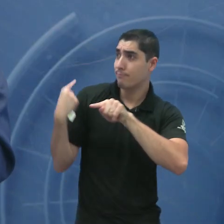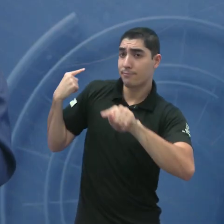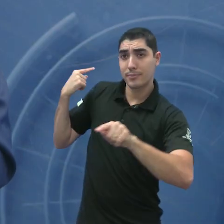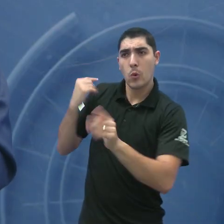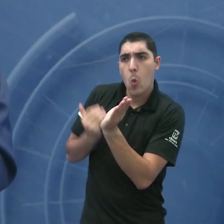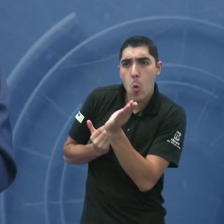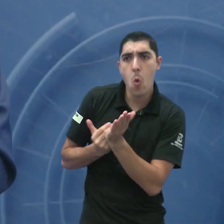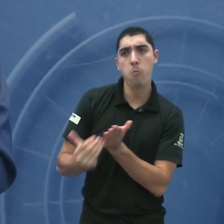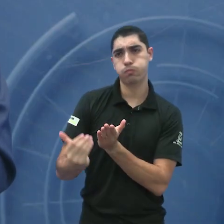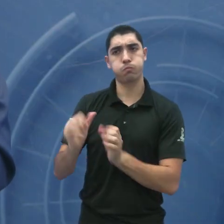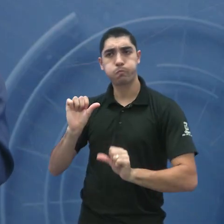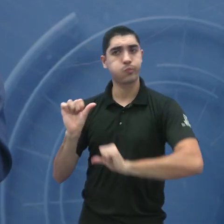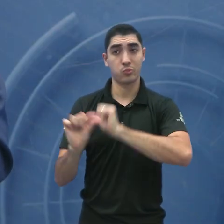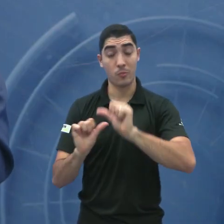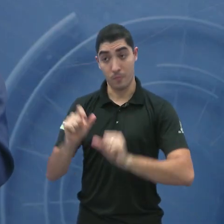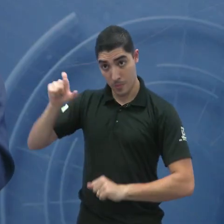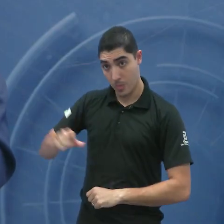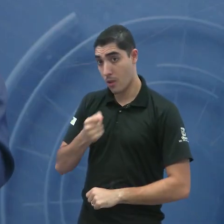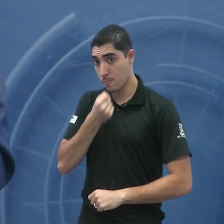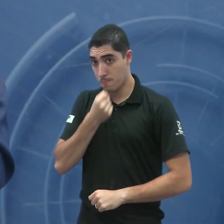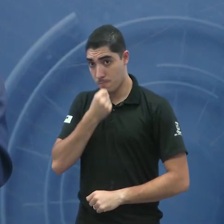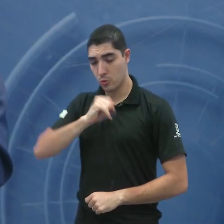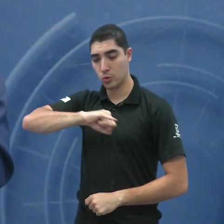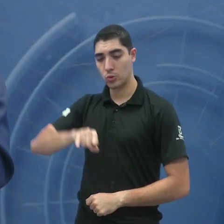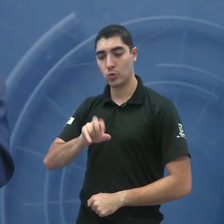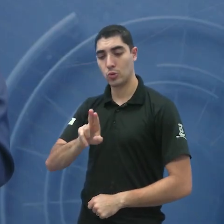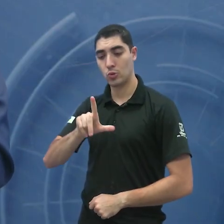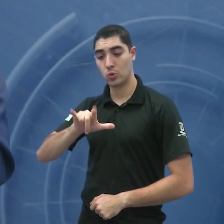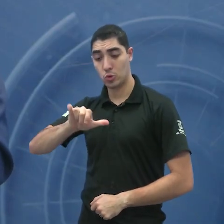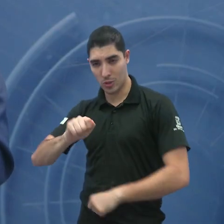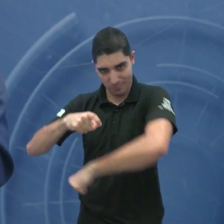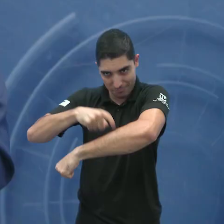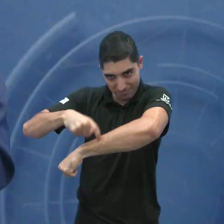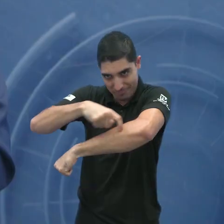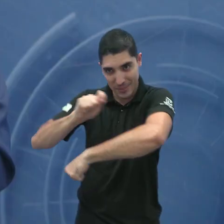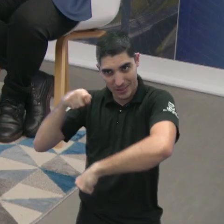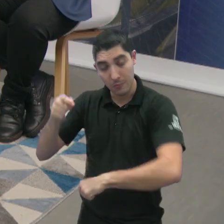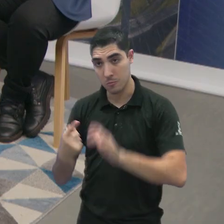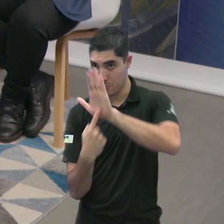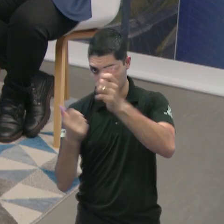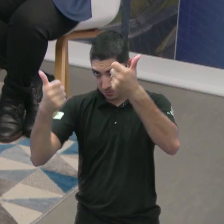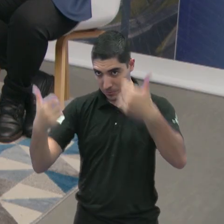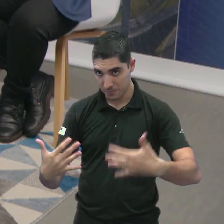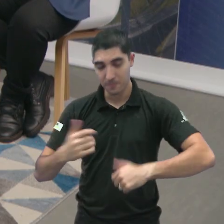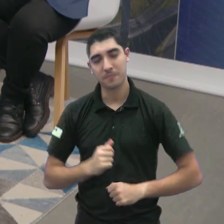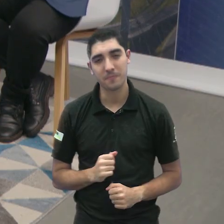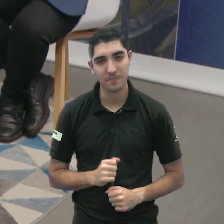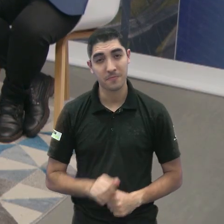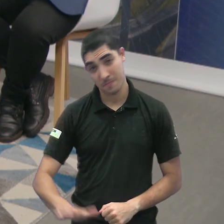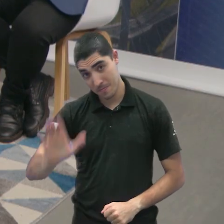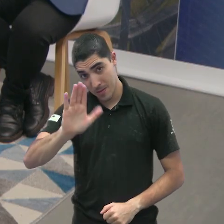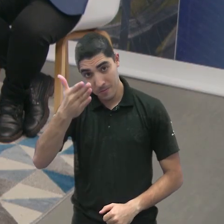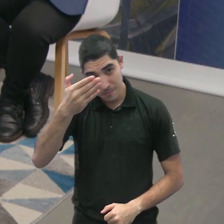A repórter Júlia Lopes vai trazer para a gente mais informações. Ju, é com você. Oi, Rafa, tudo